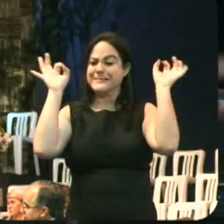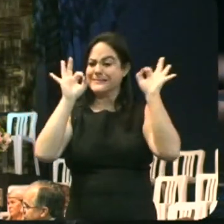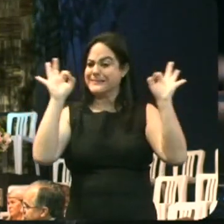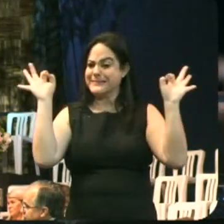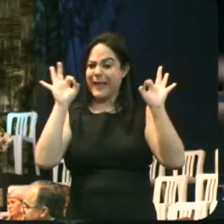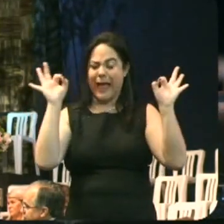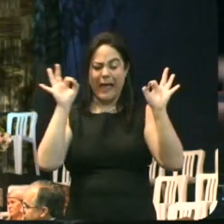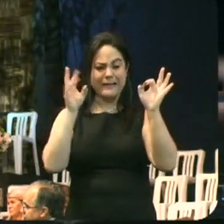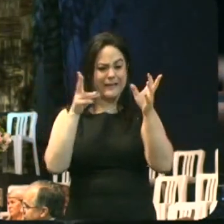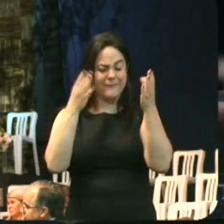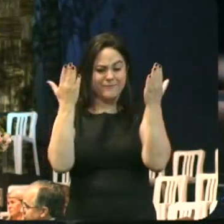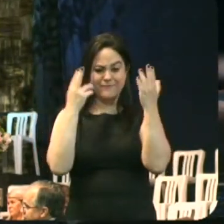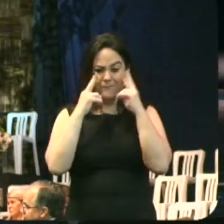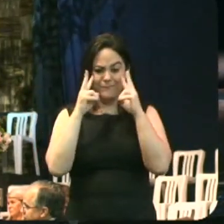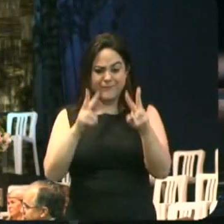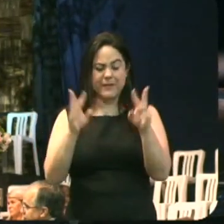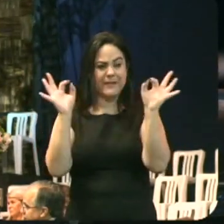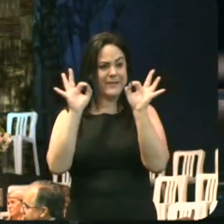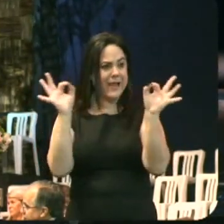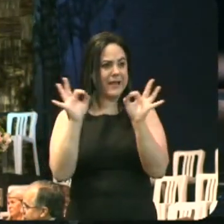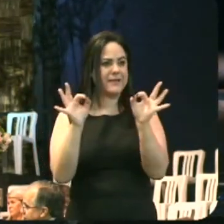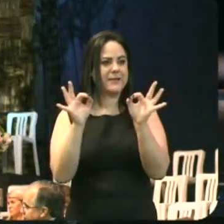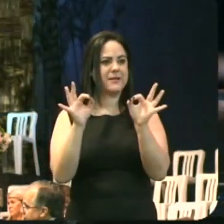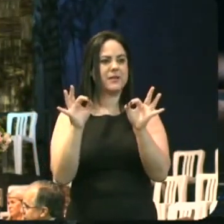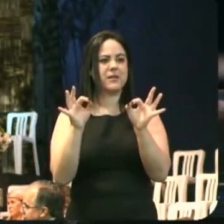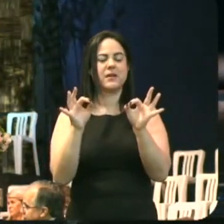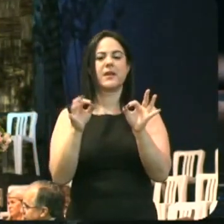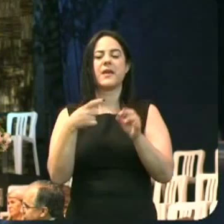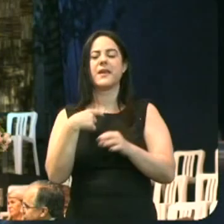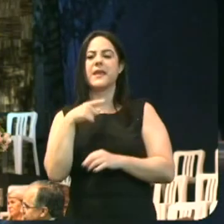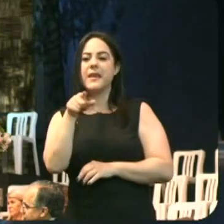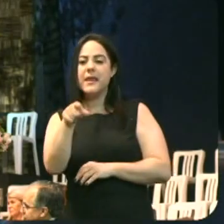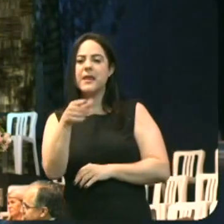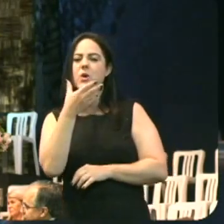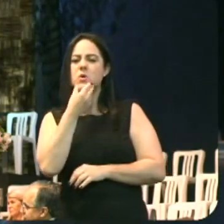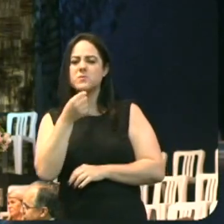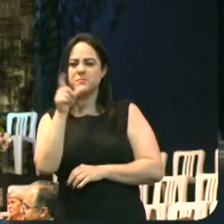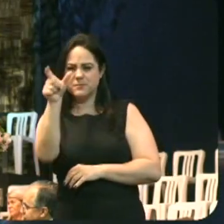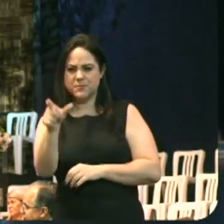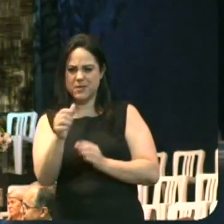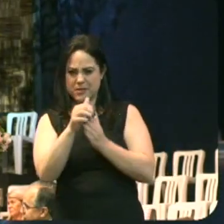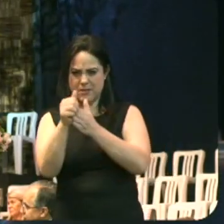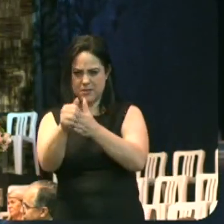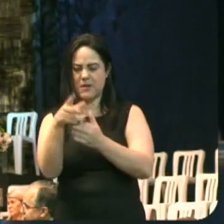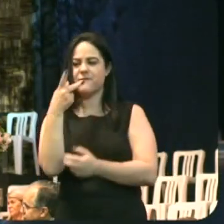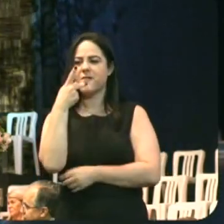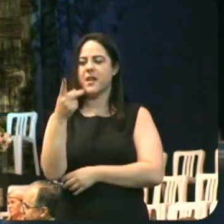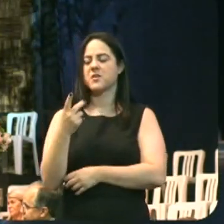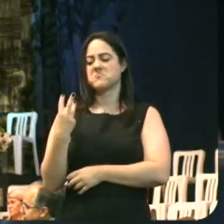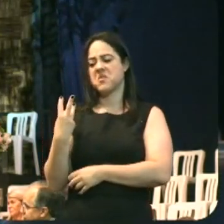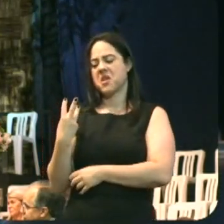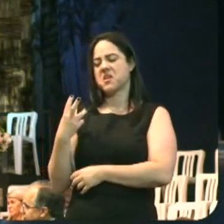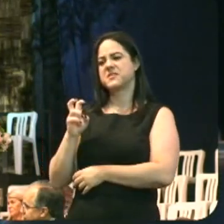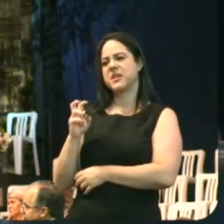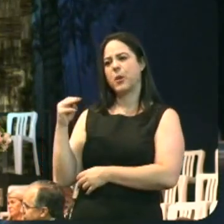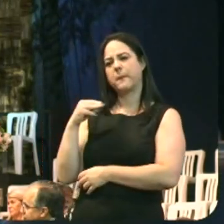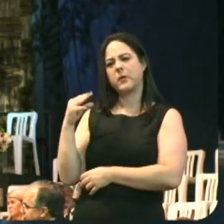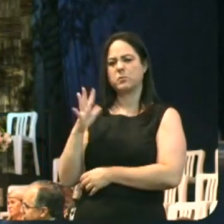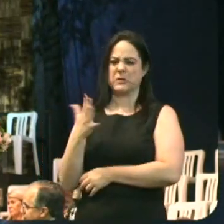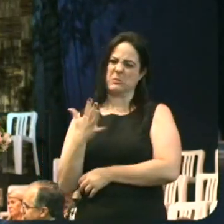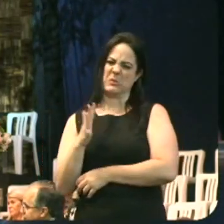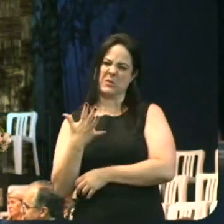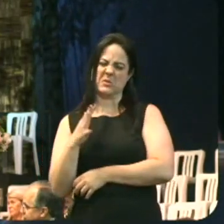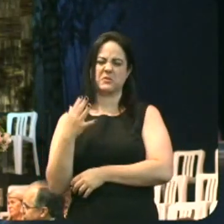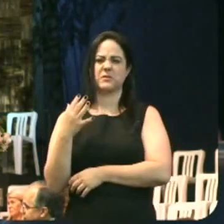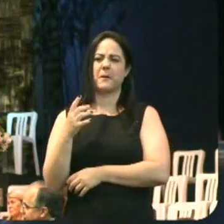Uma escuridão total. E a gente ficava, ele ia falando, e a gente ficava uns 3 ou 5 minutos, eu não sei exatamente,